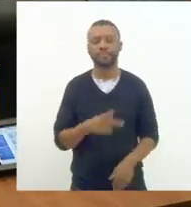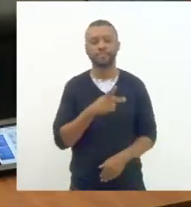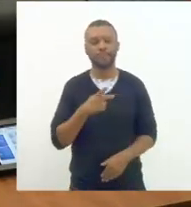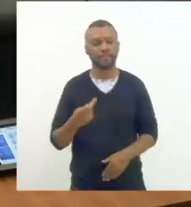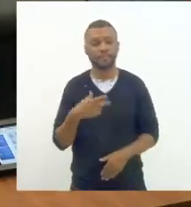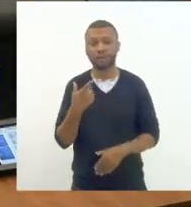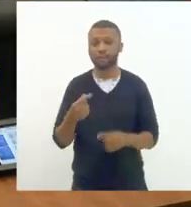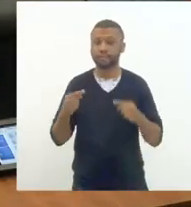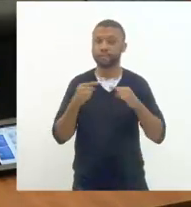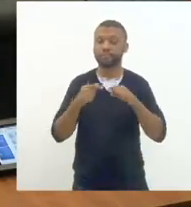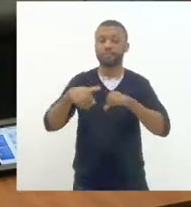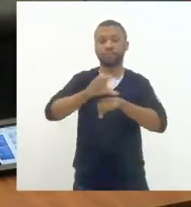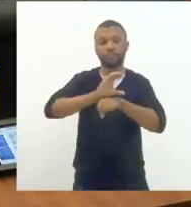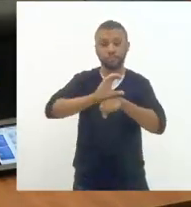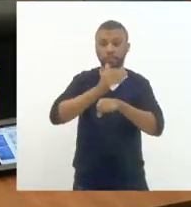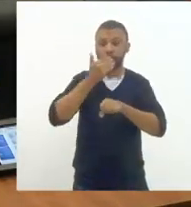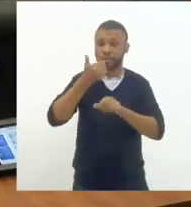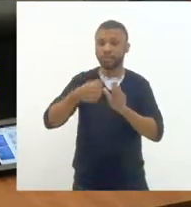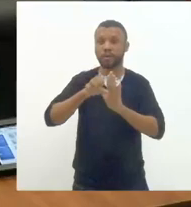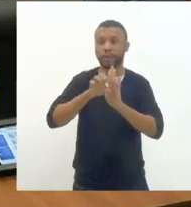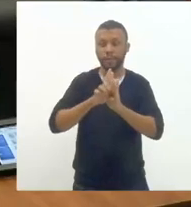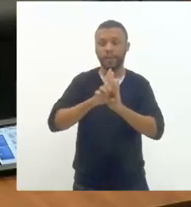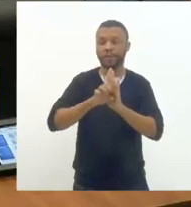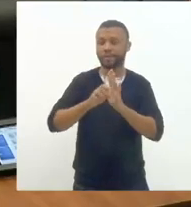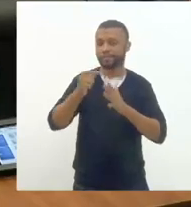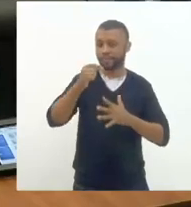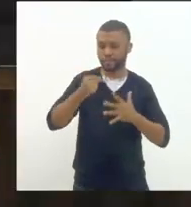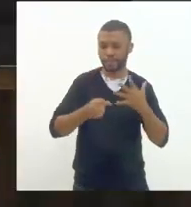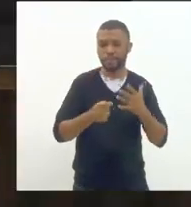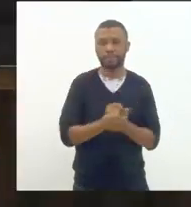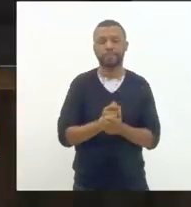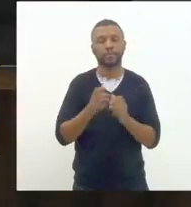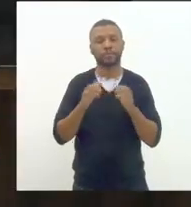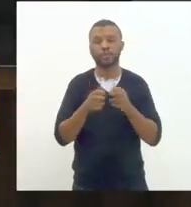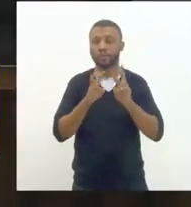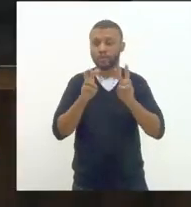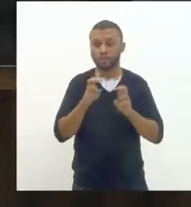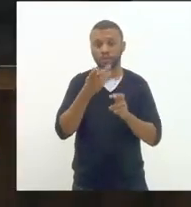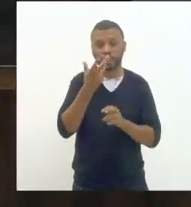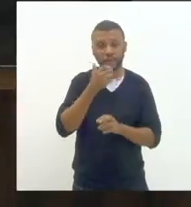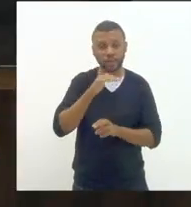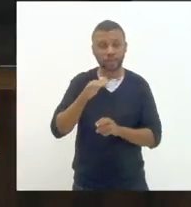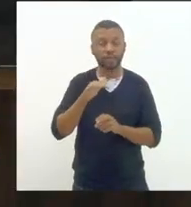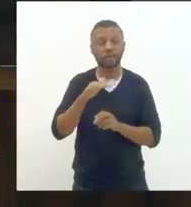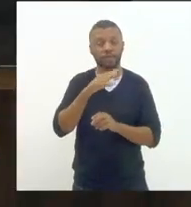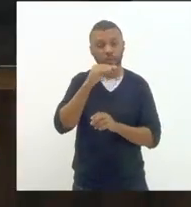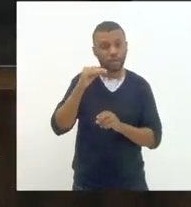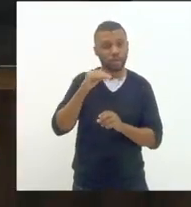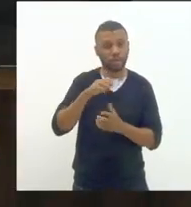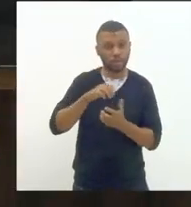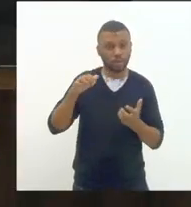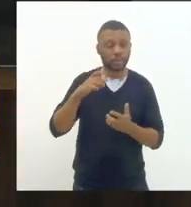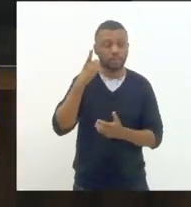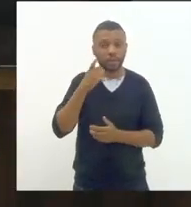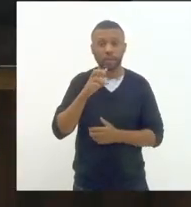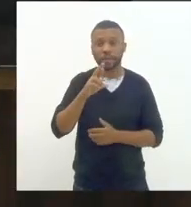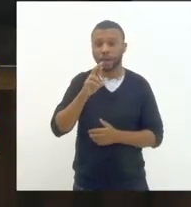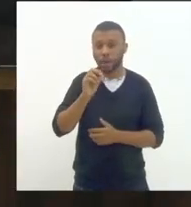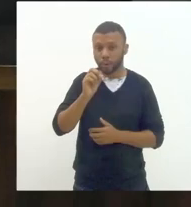pela constitucionalidade com emendas. Pela Comissão de Assunto da Criança e do Adolescente e do Idoso, deputada Rosane